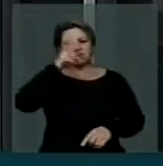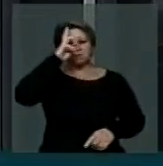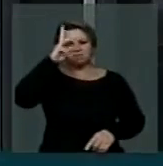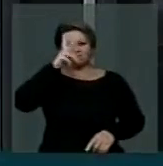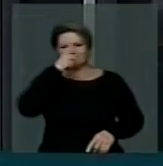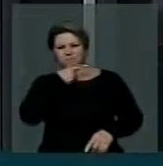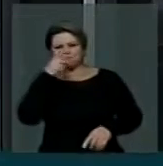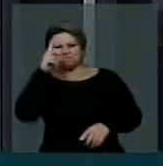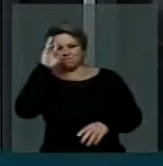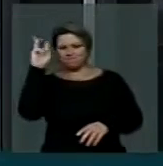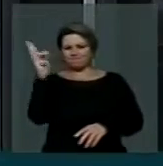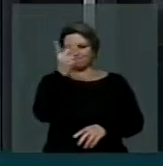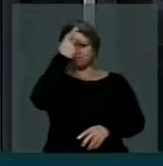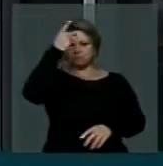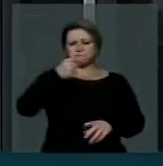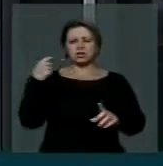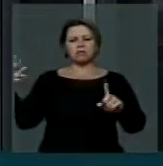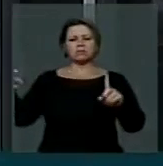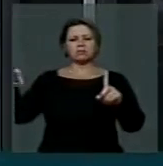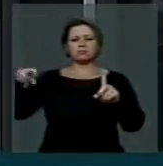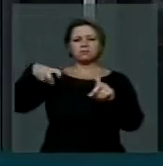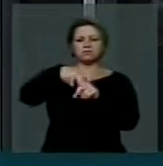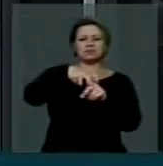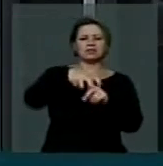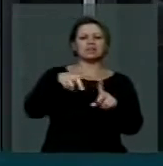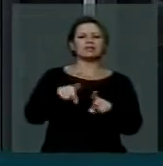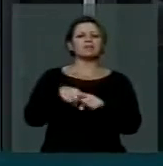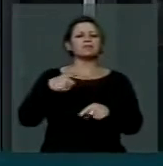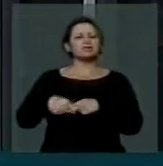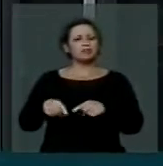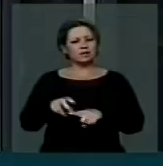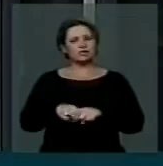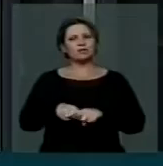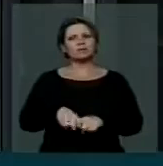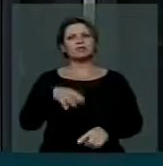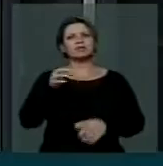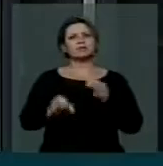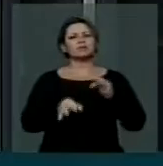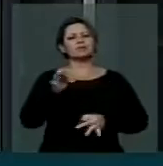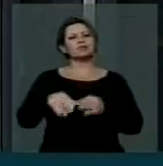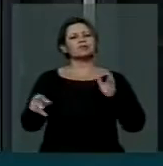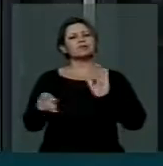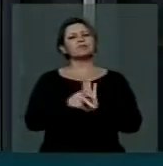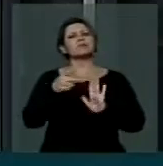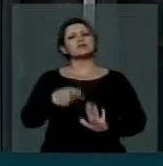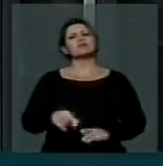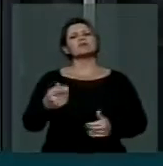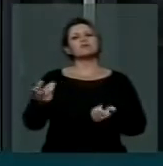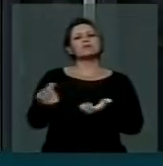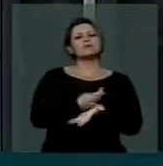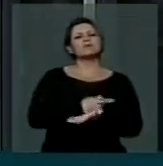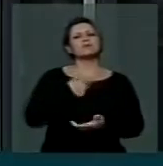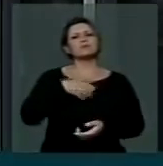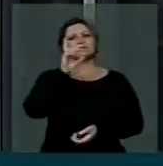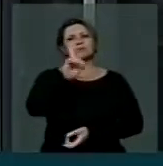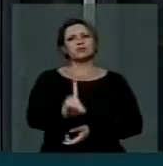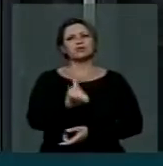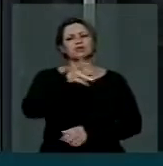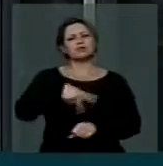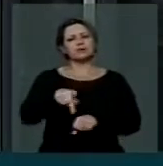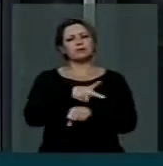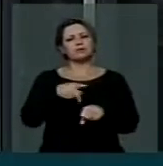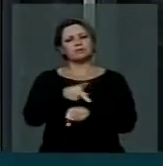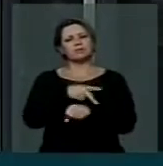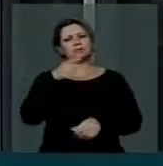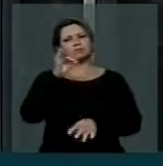a fragilidade não só do Tribunal Penal Internacional, mas do próprio primado do direito internacional